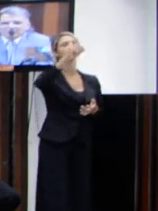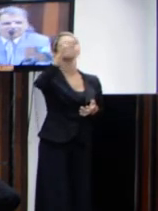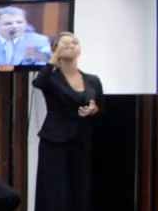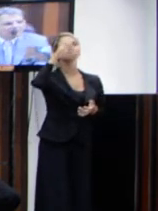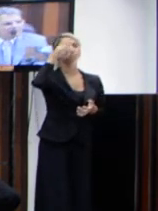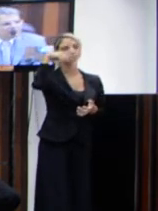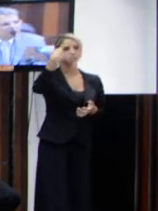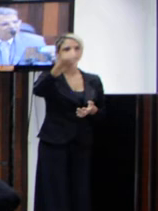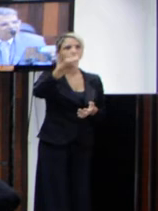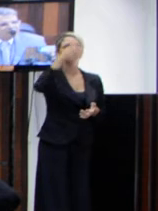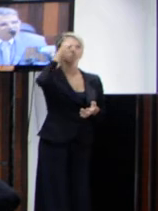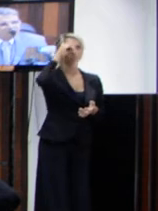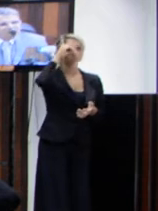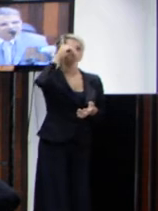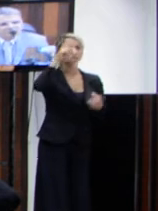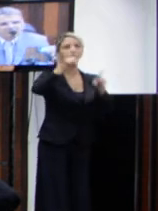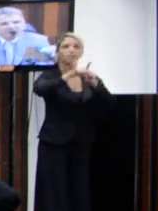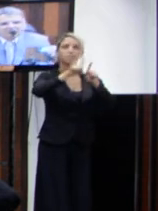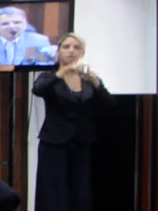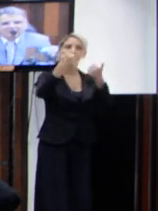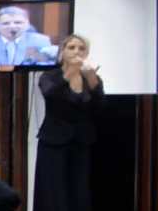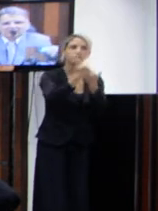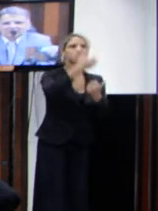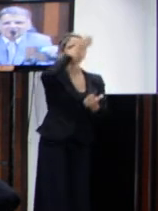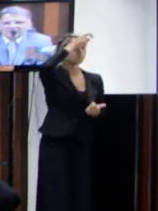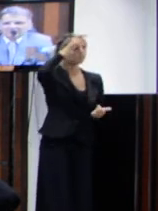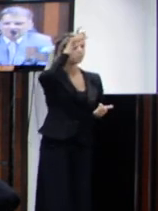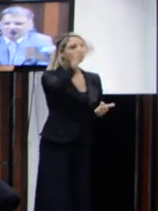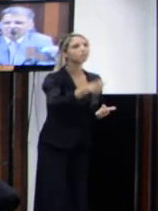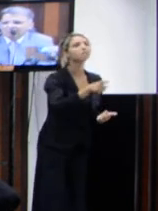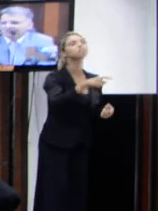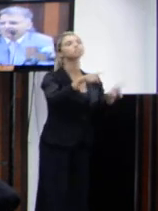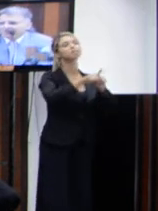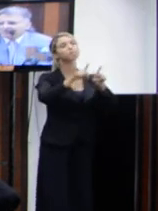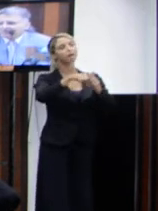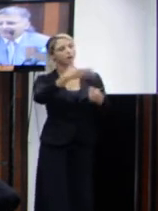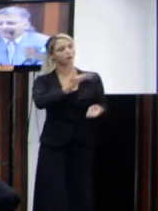vice-prefeito, nosso amigo deputado estadual, doutor Serginho.